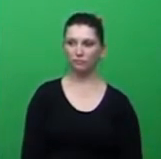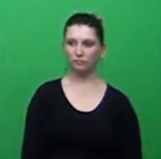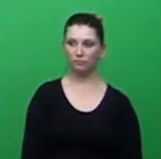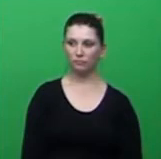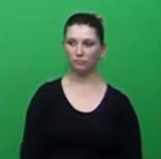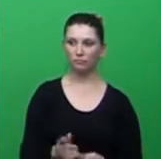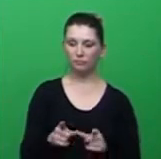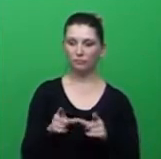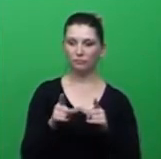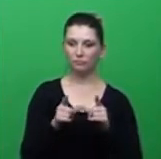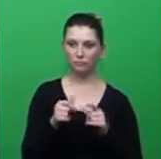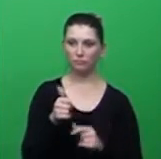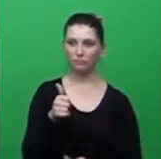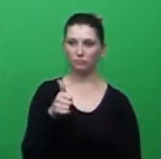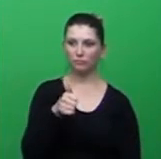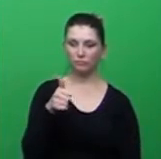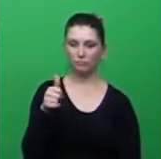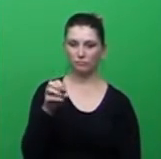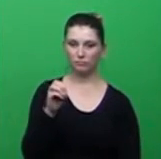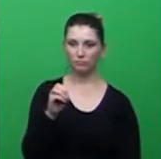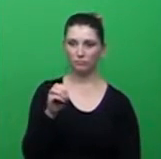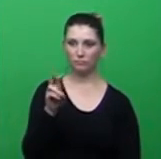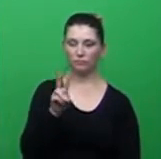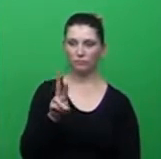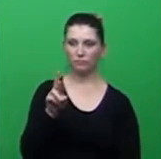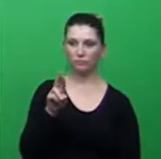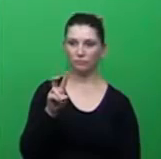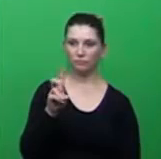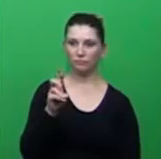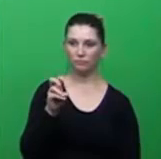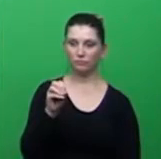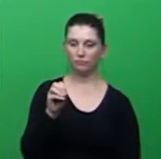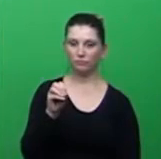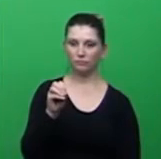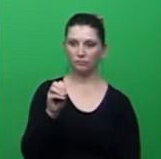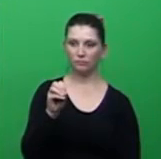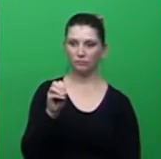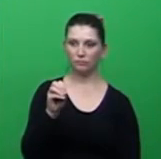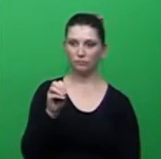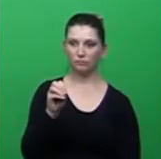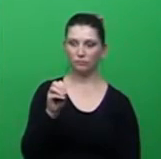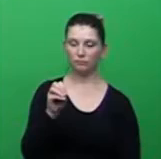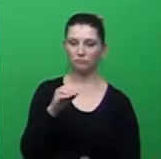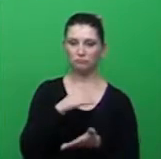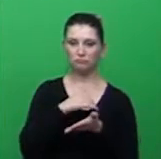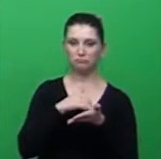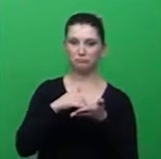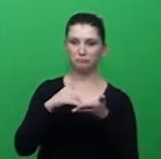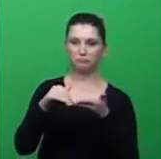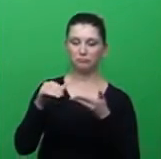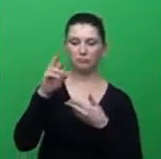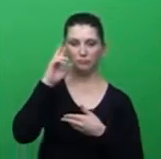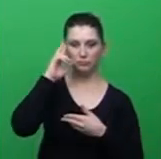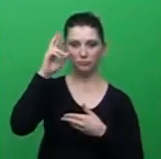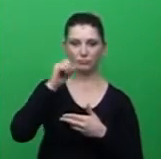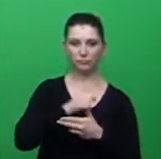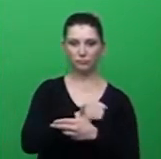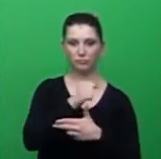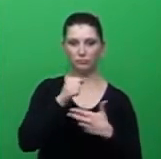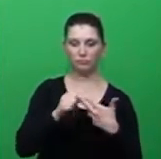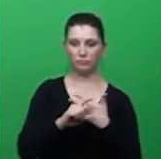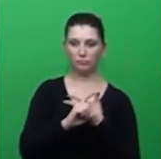Requerimento 110/2016, de autoria do vereador Ricardo Fabres. Assunto: envio de expediente ao chefe do Poder